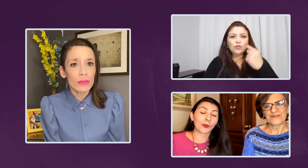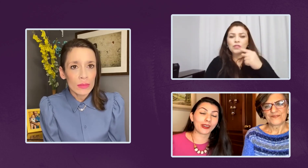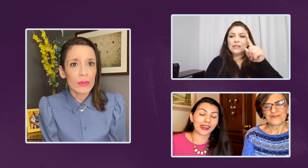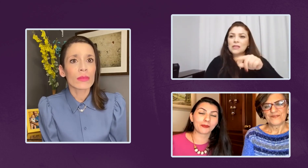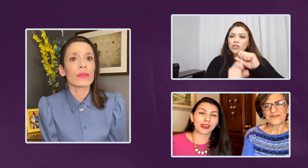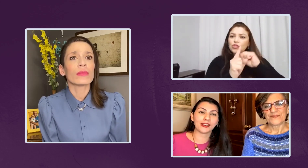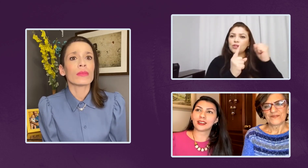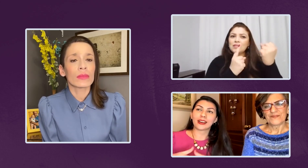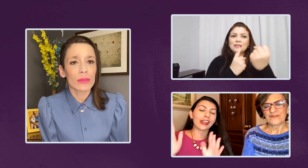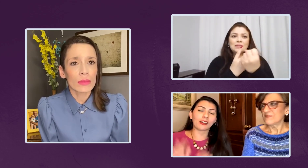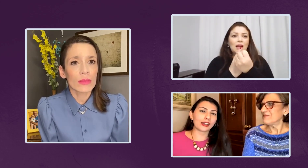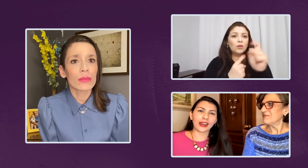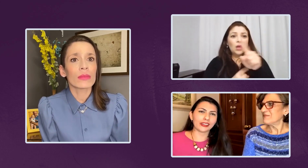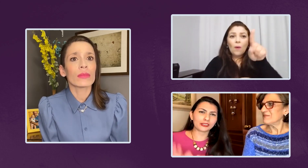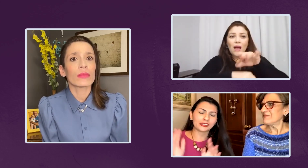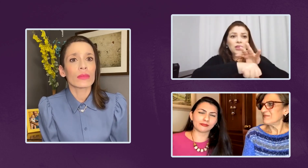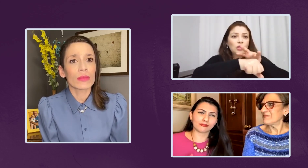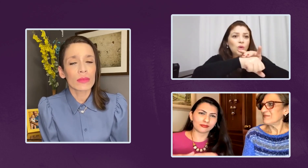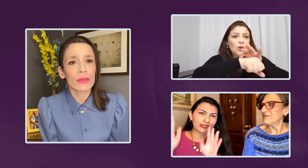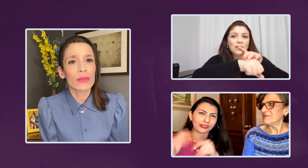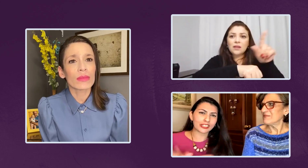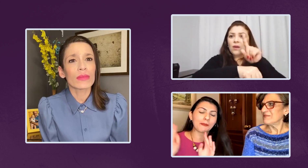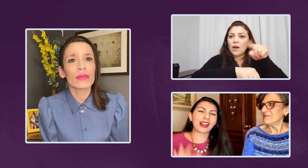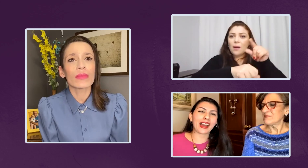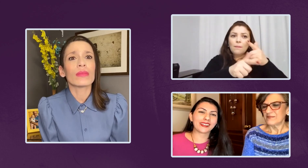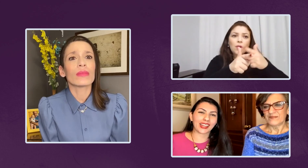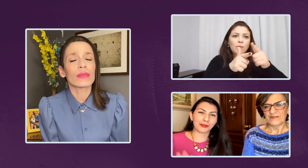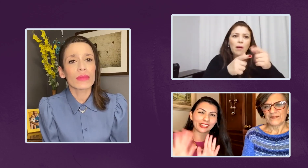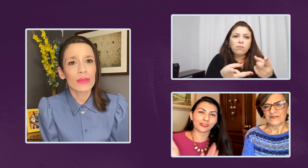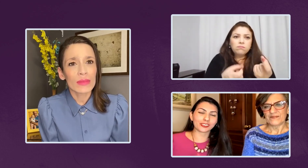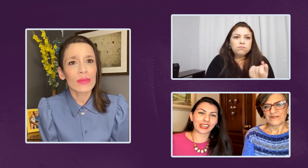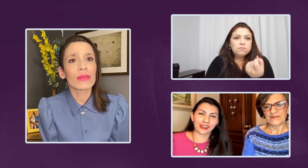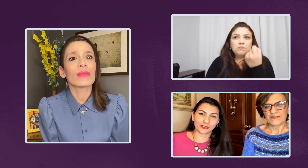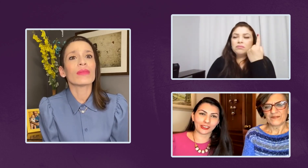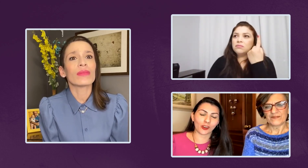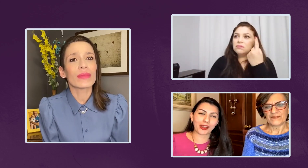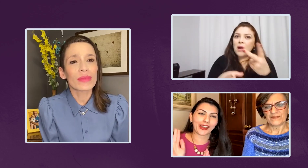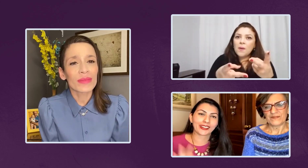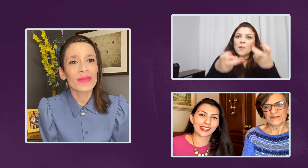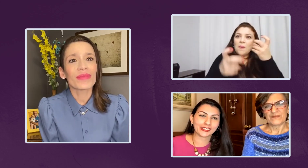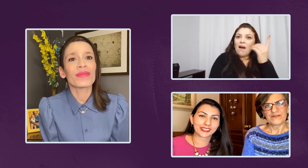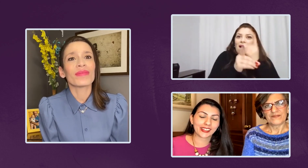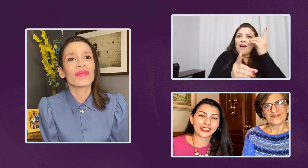um problema, aí eu deixei pra lá, sabe? Tá tudo certo, é só uma característica e é isso